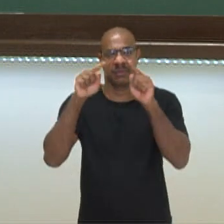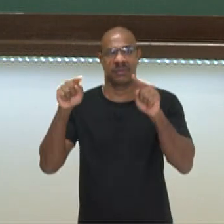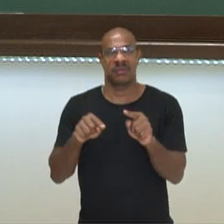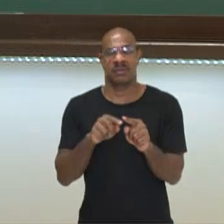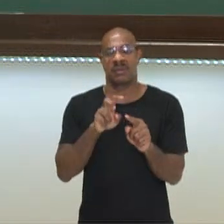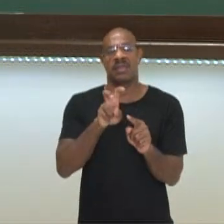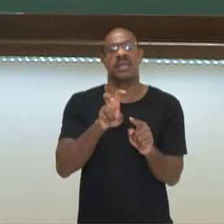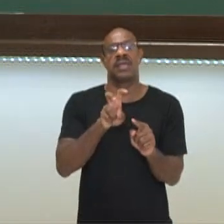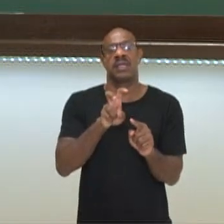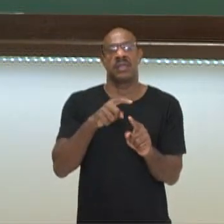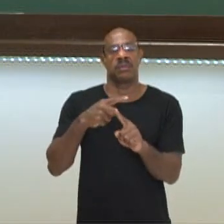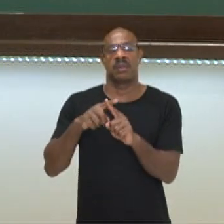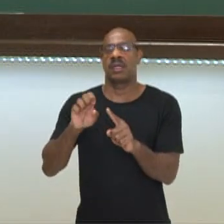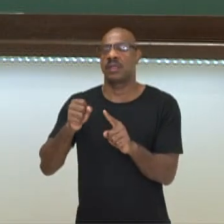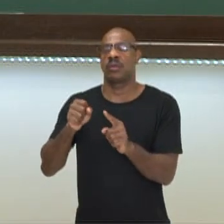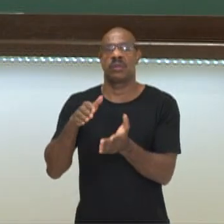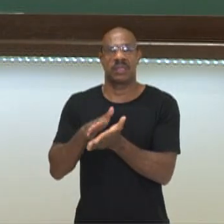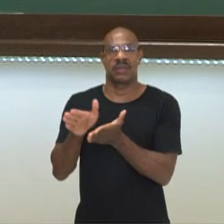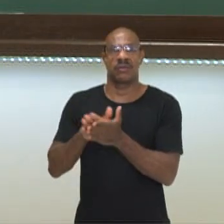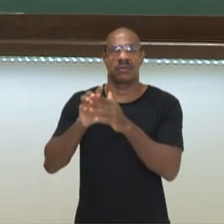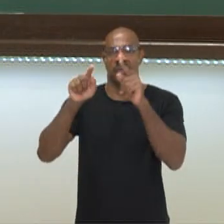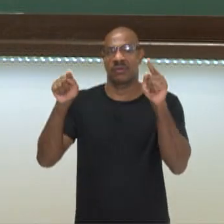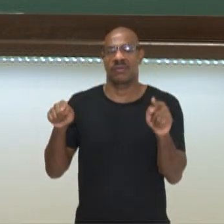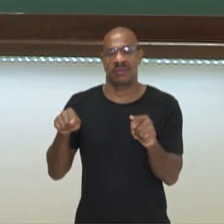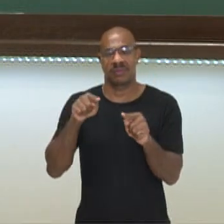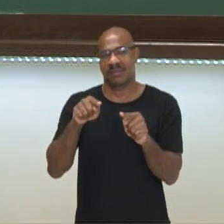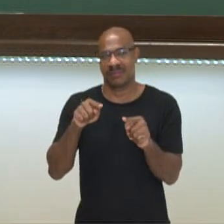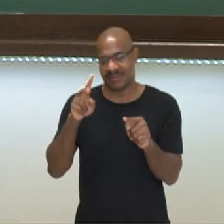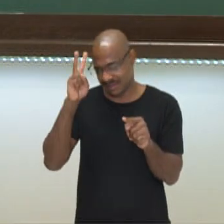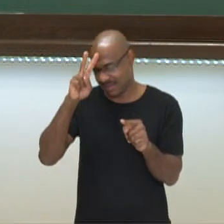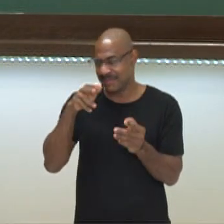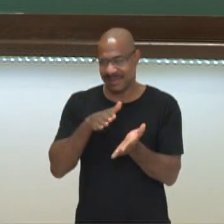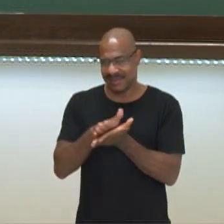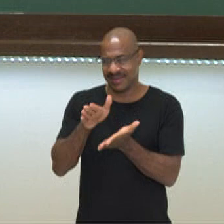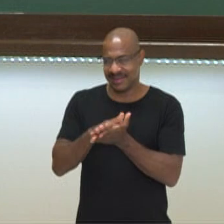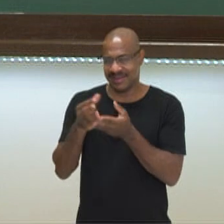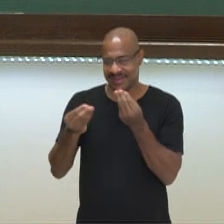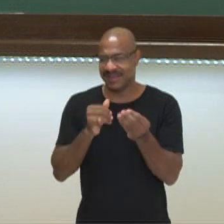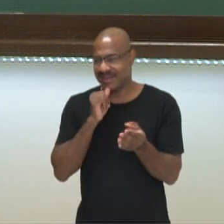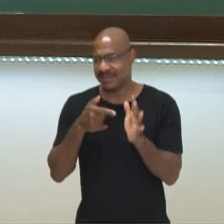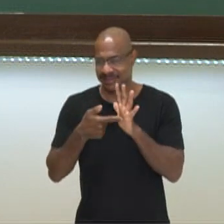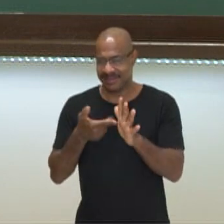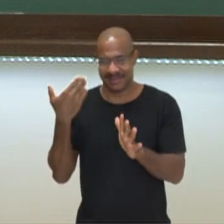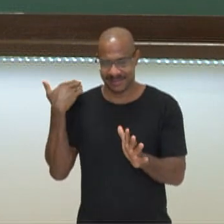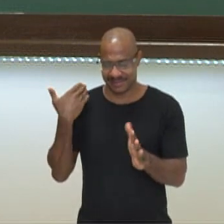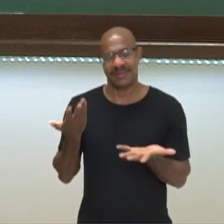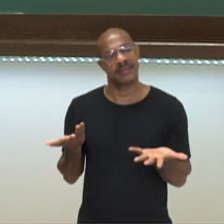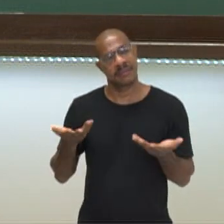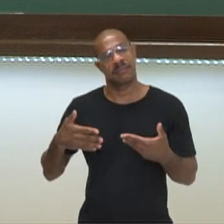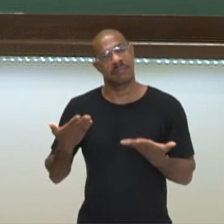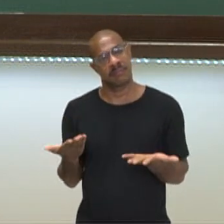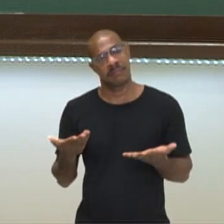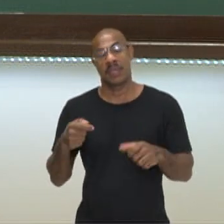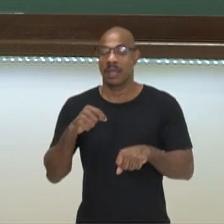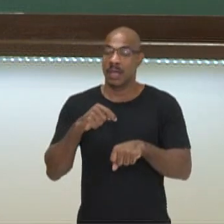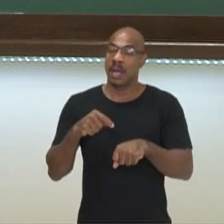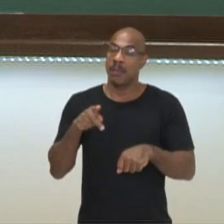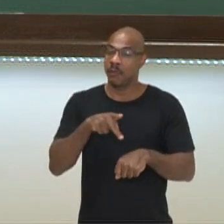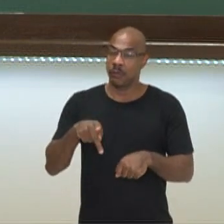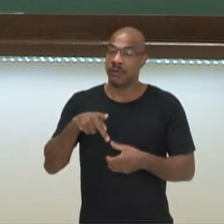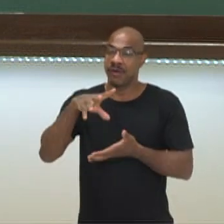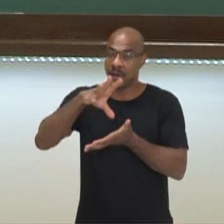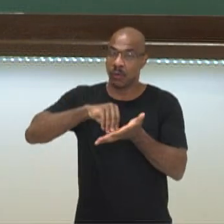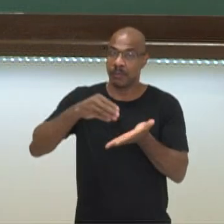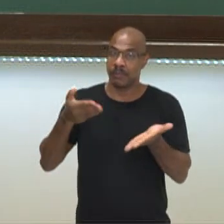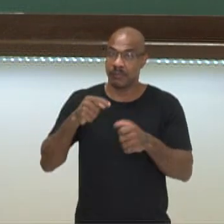5 mais 8, que é meu gasto. Lembra do exemplo do gasto e do recebido? Isso mesmo. Então, aproveitar um tempo para vocês copiarem